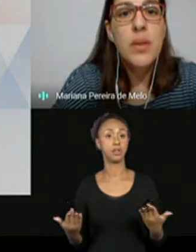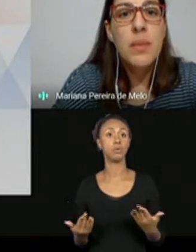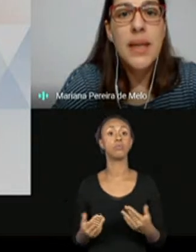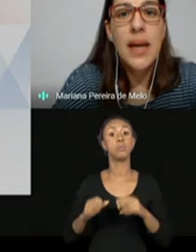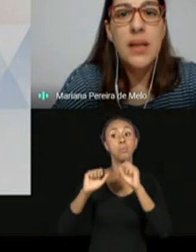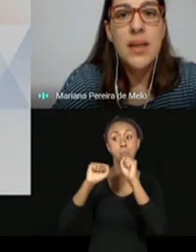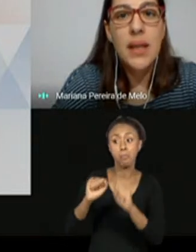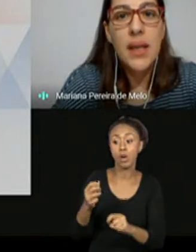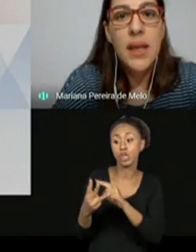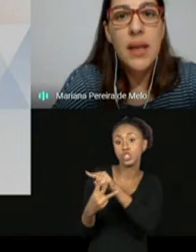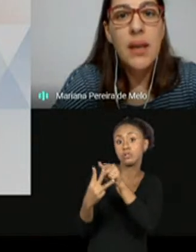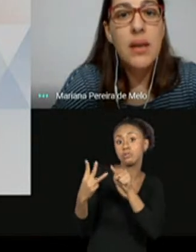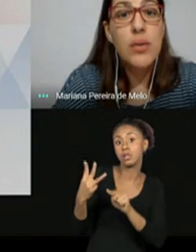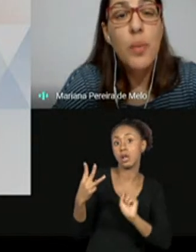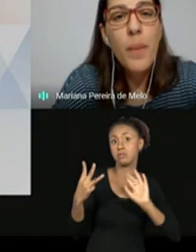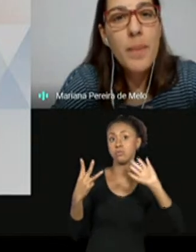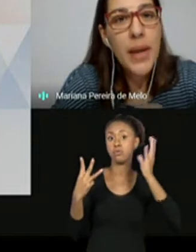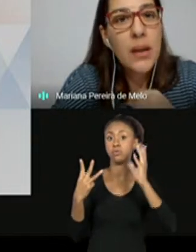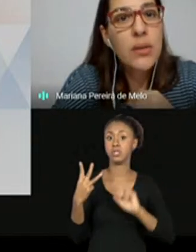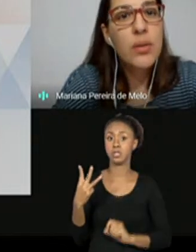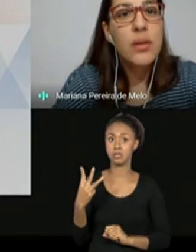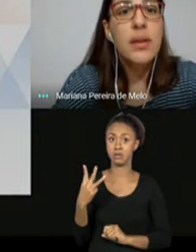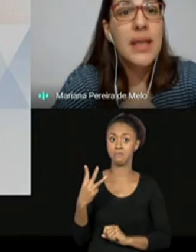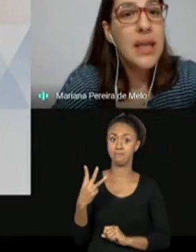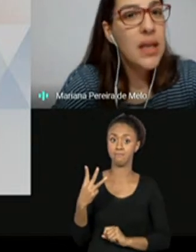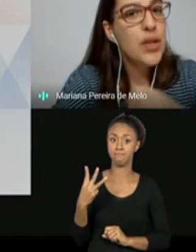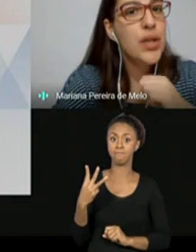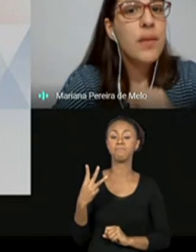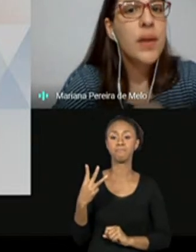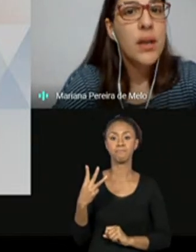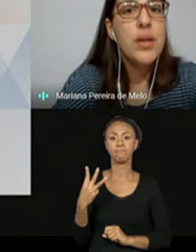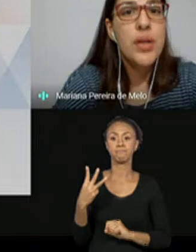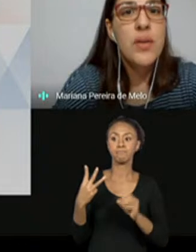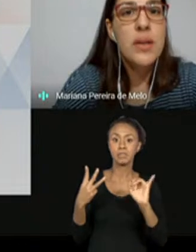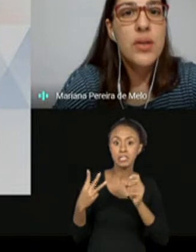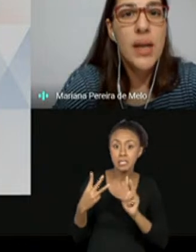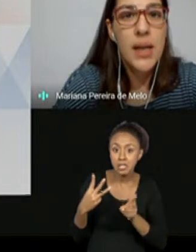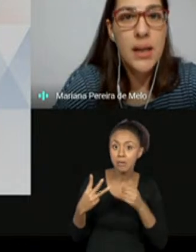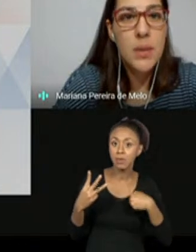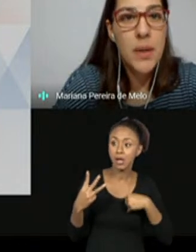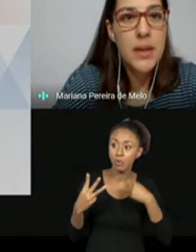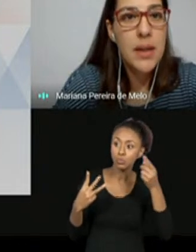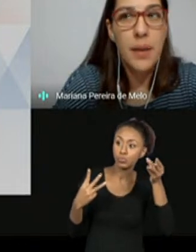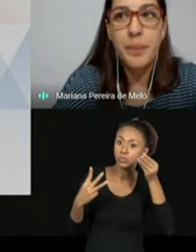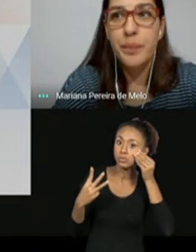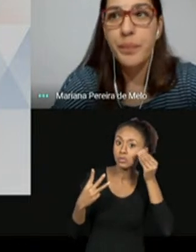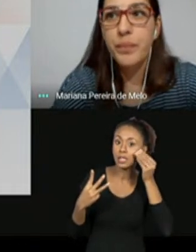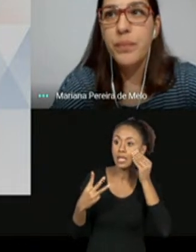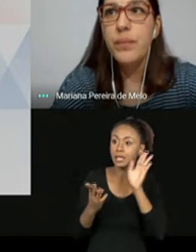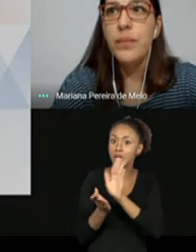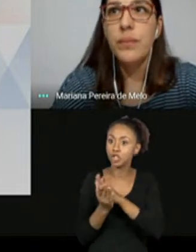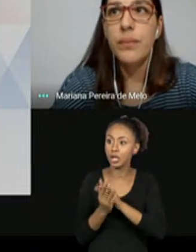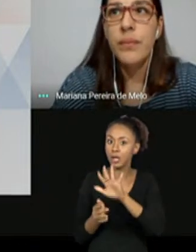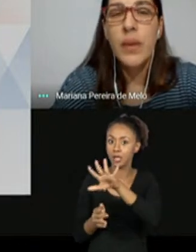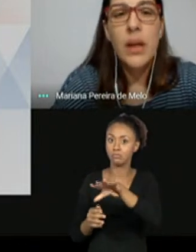três possibilidades aqui do momento da tentativa que eu retiro esse jacaré da espécie A.